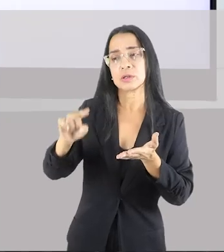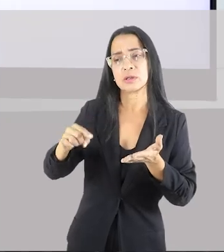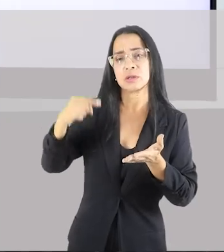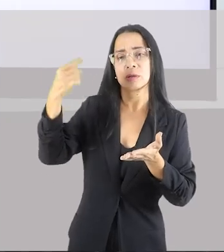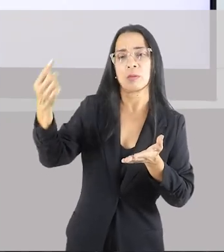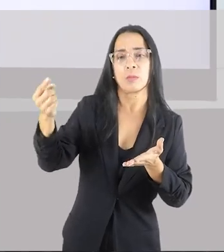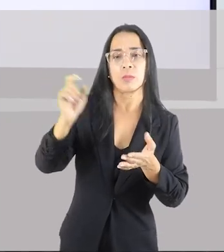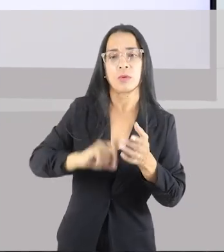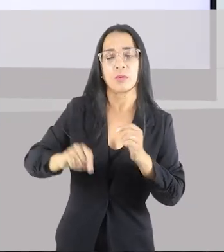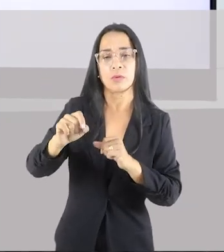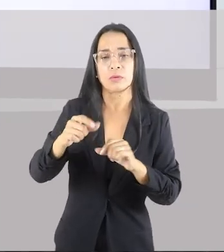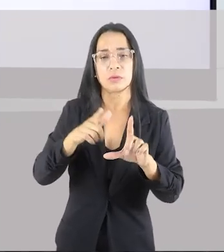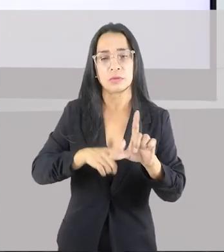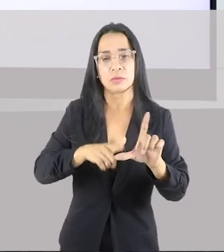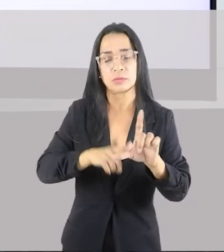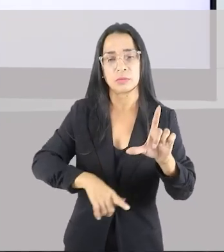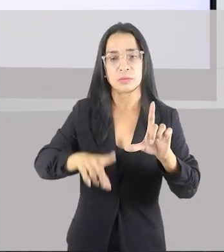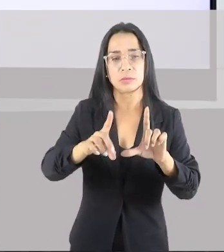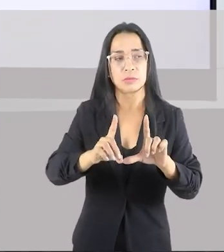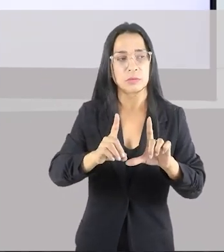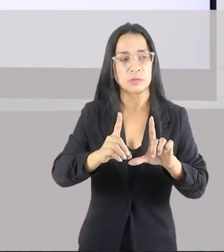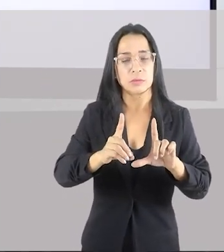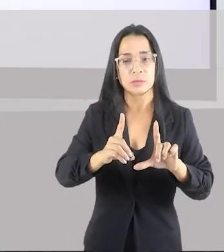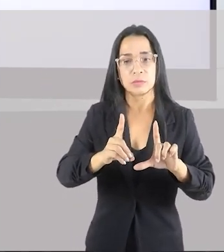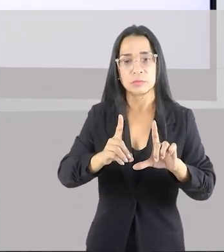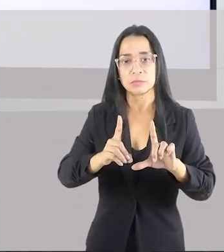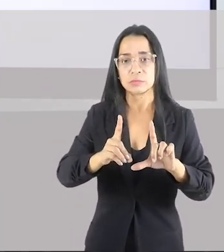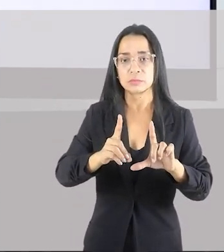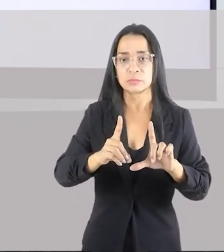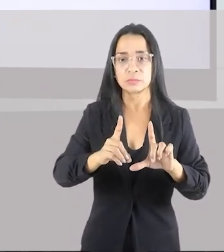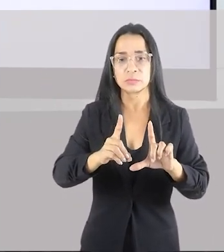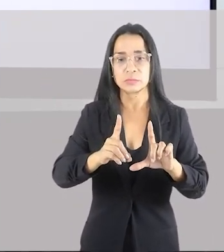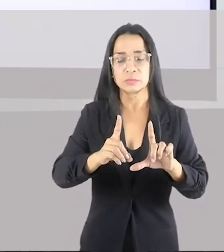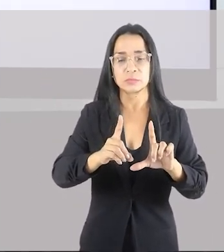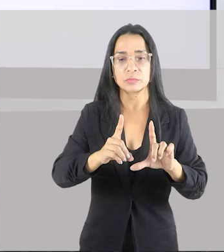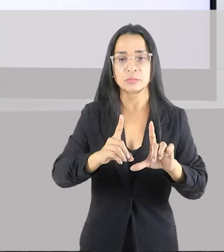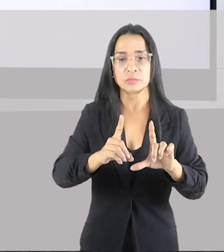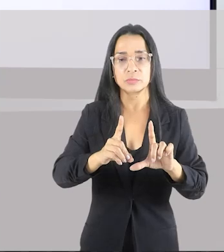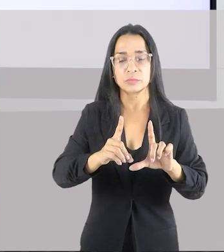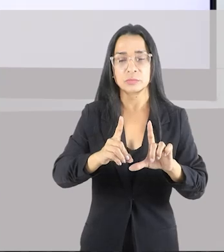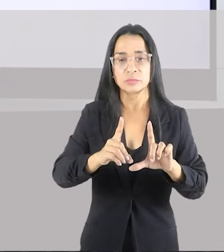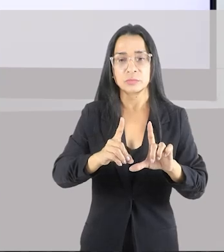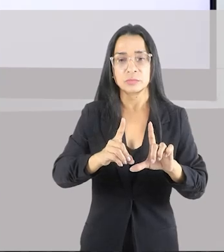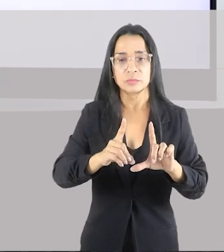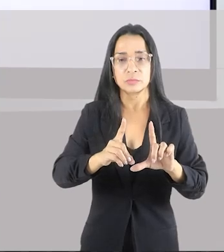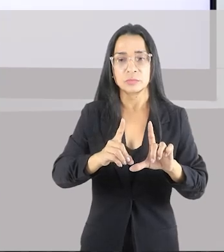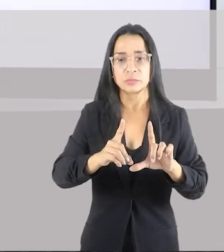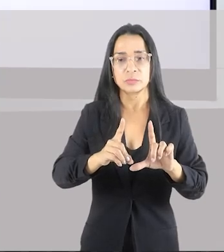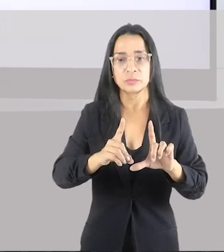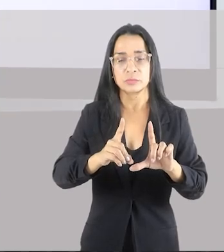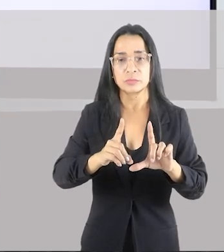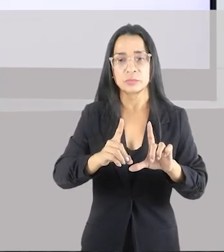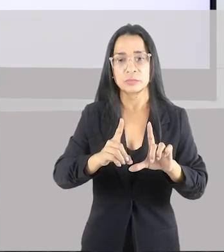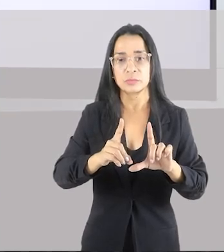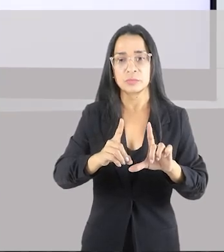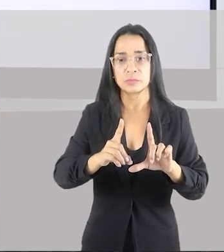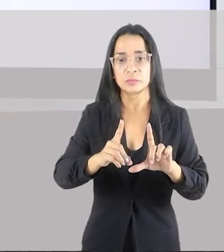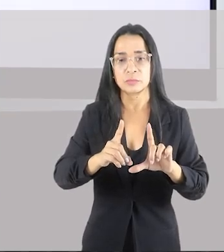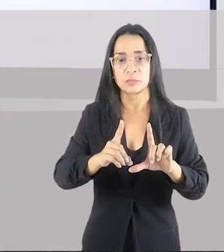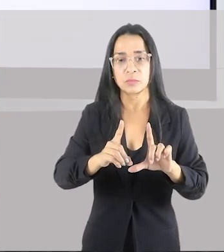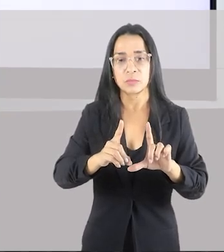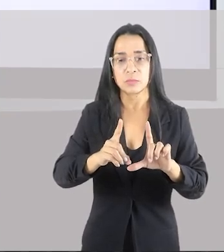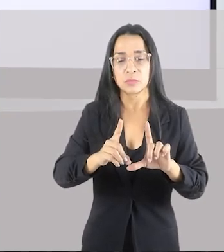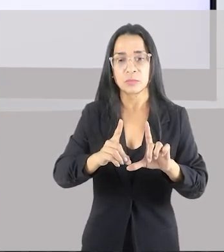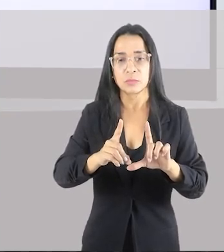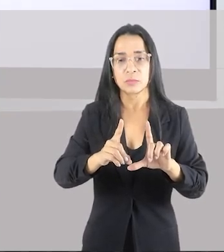frente, né? Letra D. As mulheres já nascem com os gametas prontos para serem fecundados, bastando serem liberados na